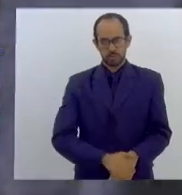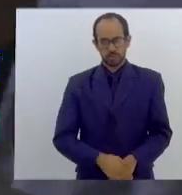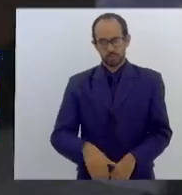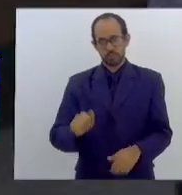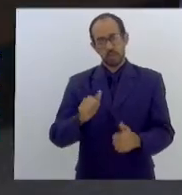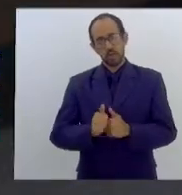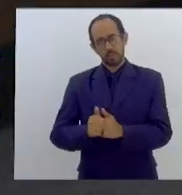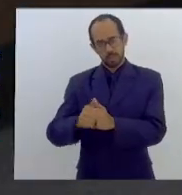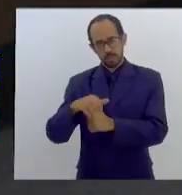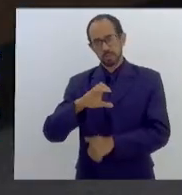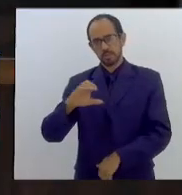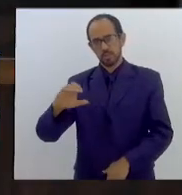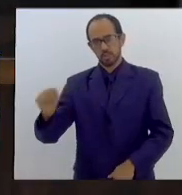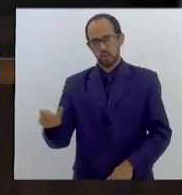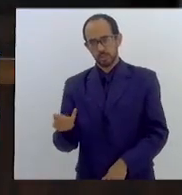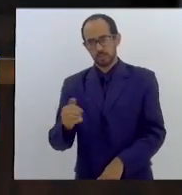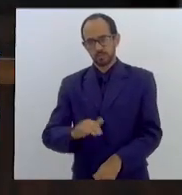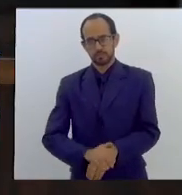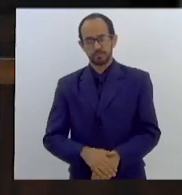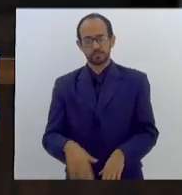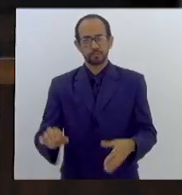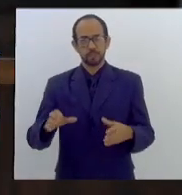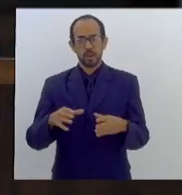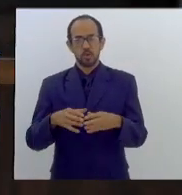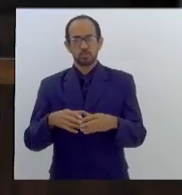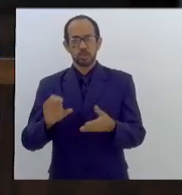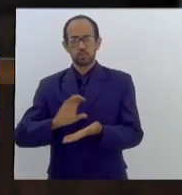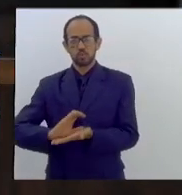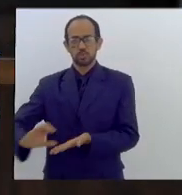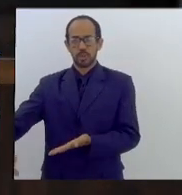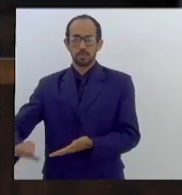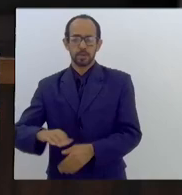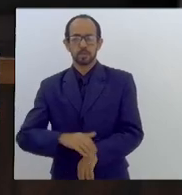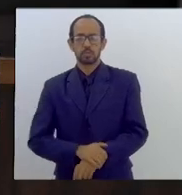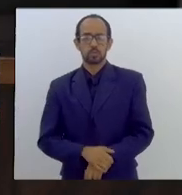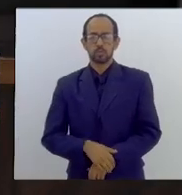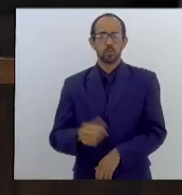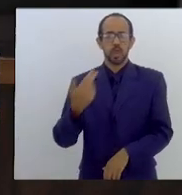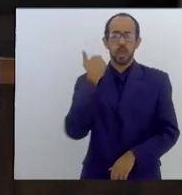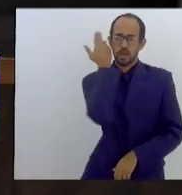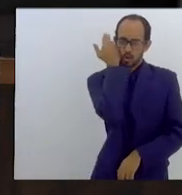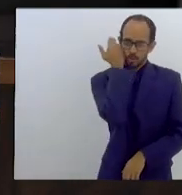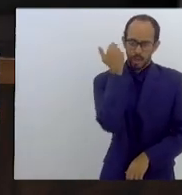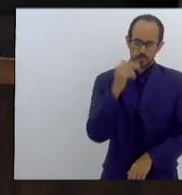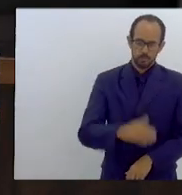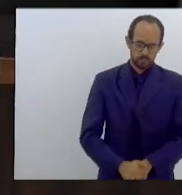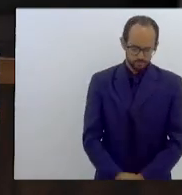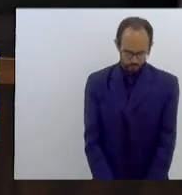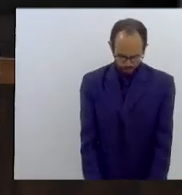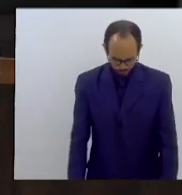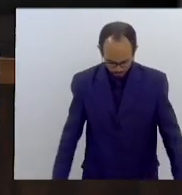Acompanho o parecer da CCJ, senhor. Pela Comissão de Orçamento, deputado Eliomar Coelho.